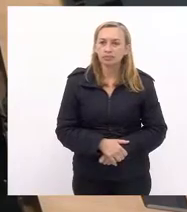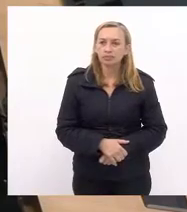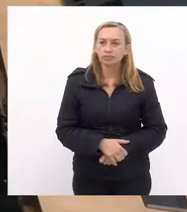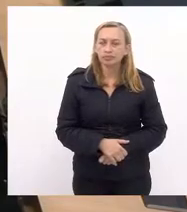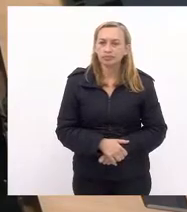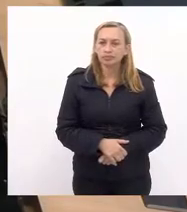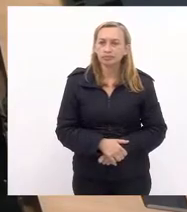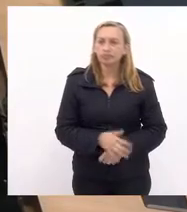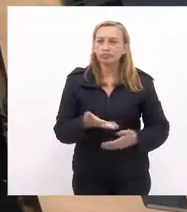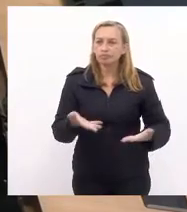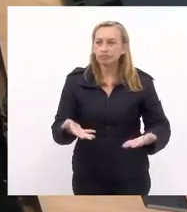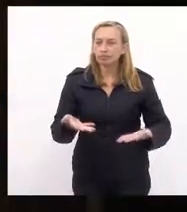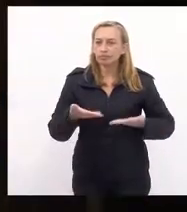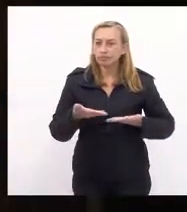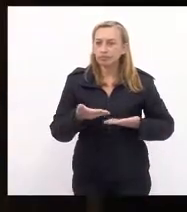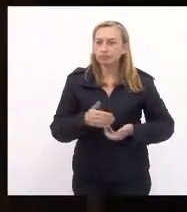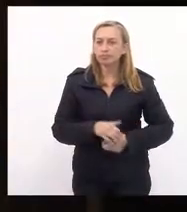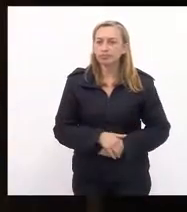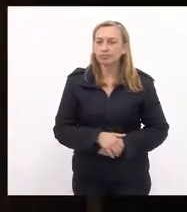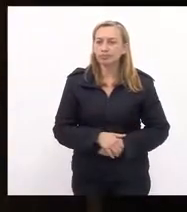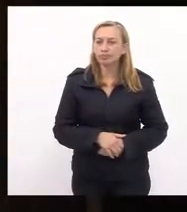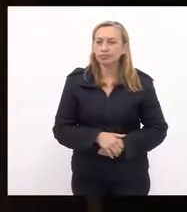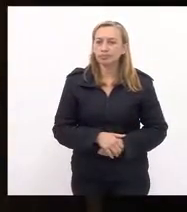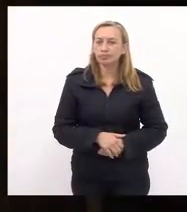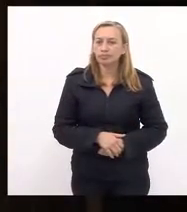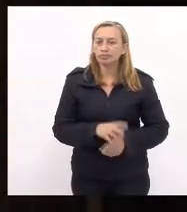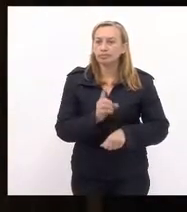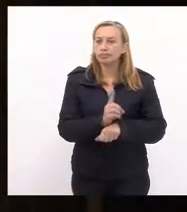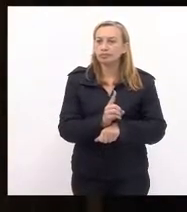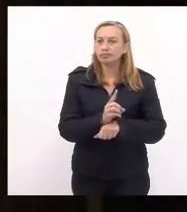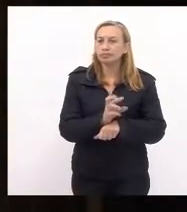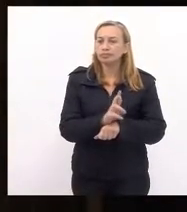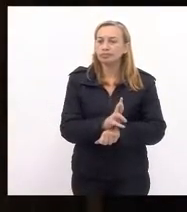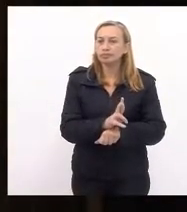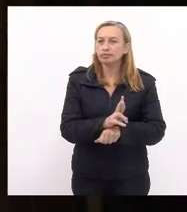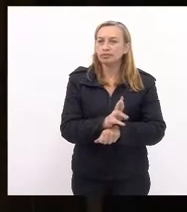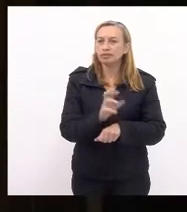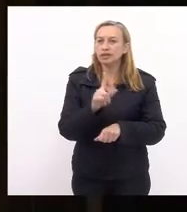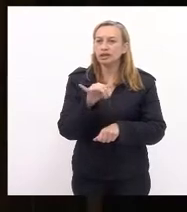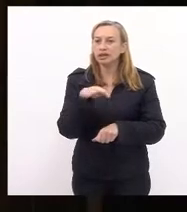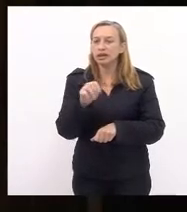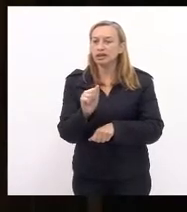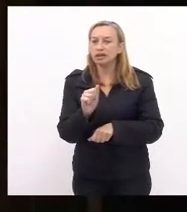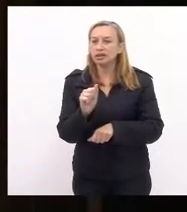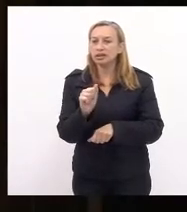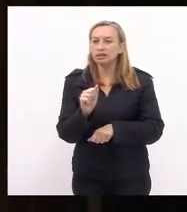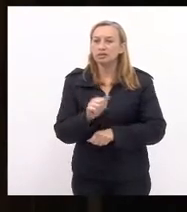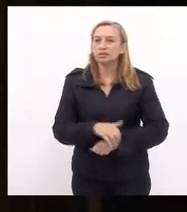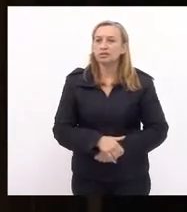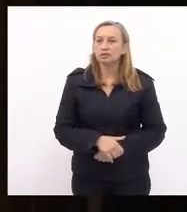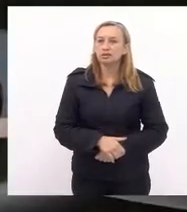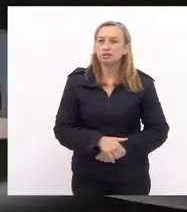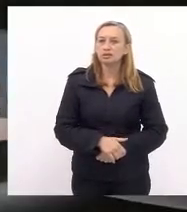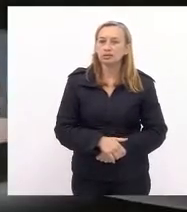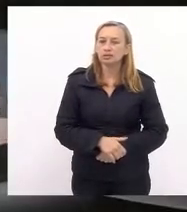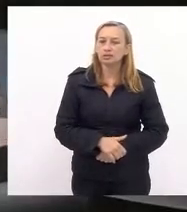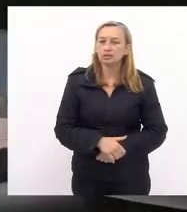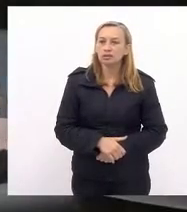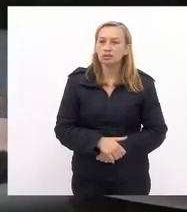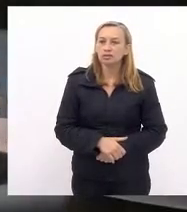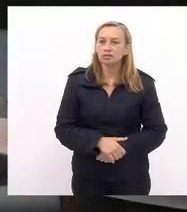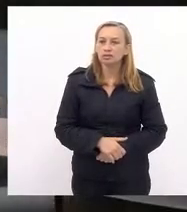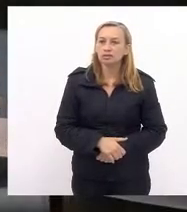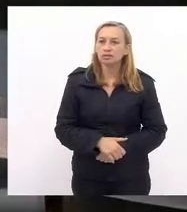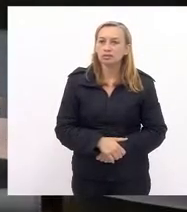Tenho a honra de chamar a excelentíssima doutora Lilian Duarte Costa.